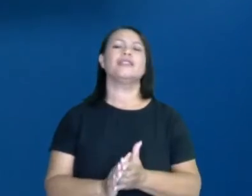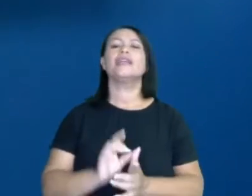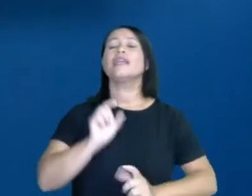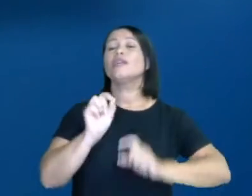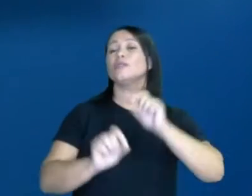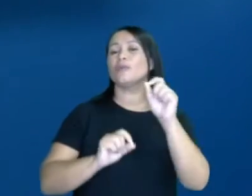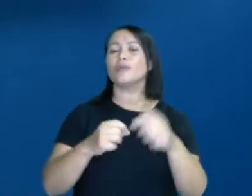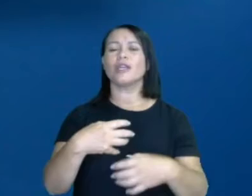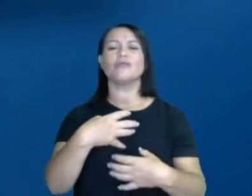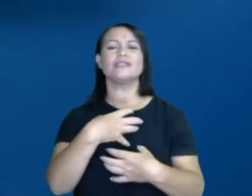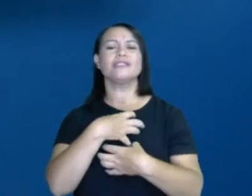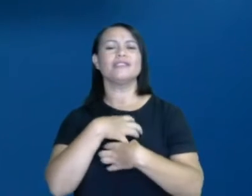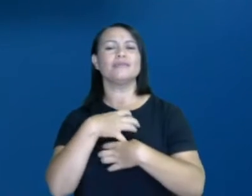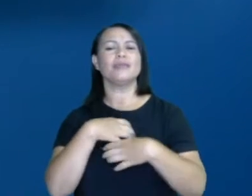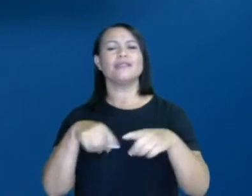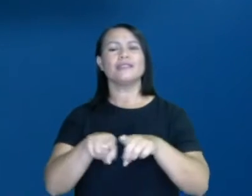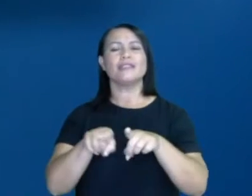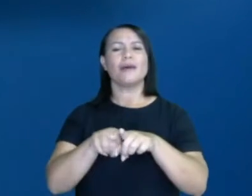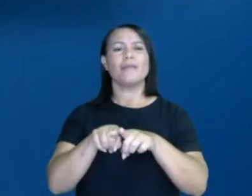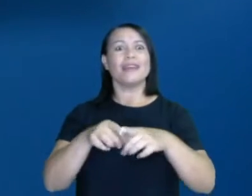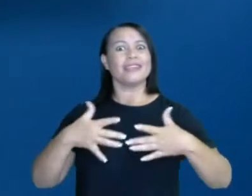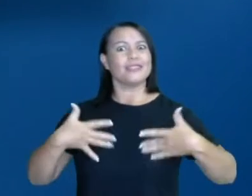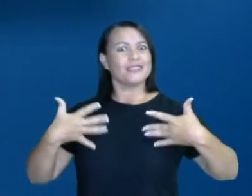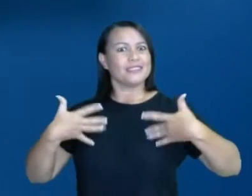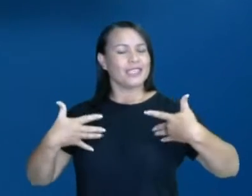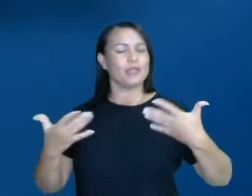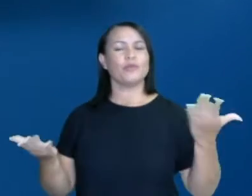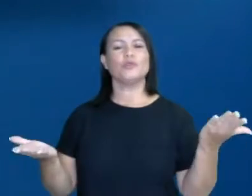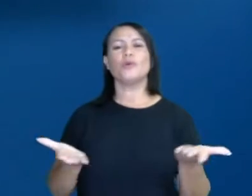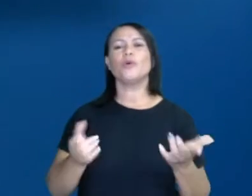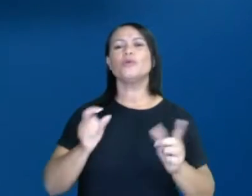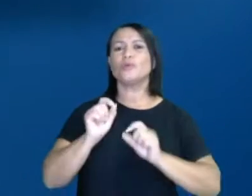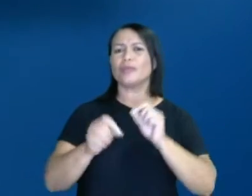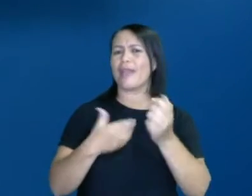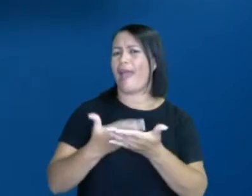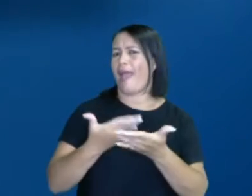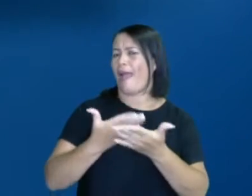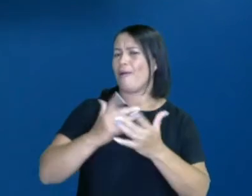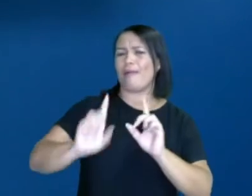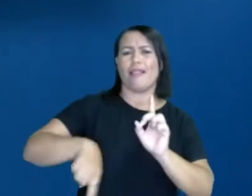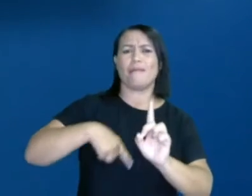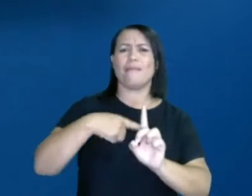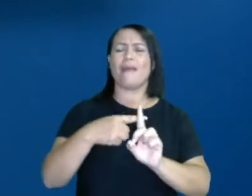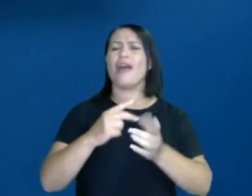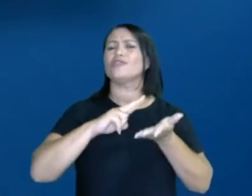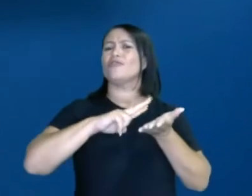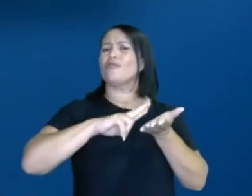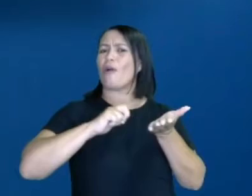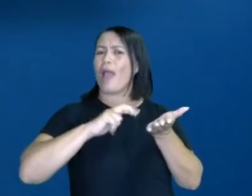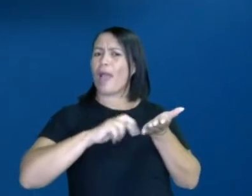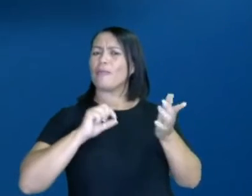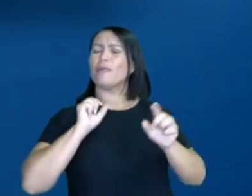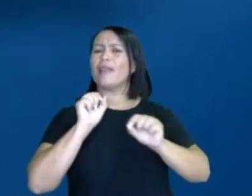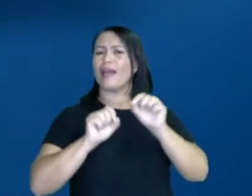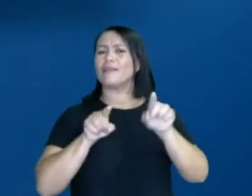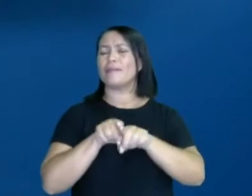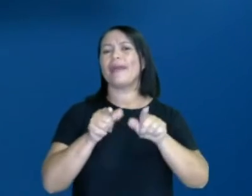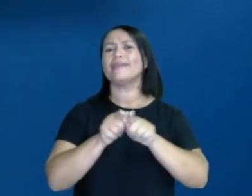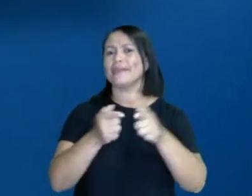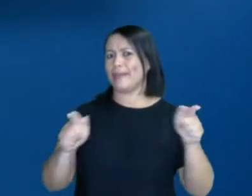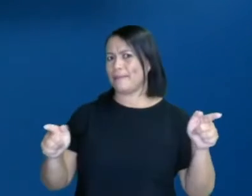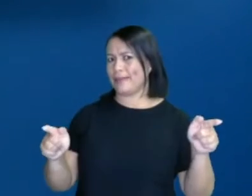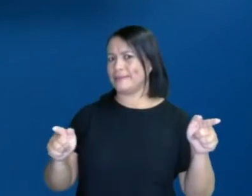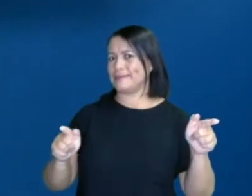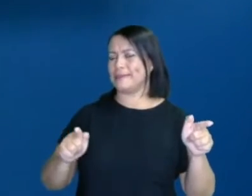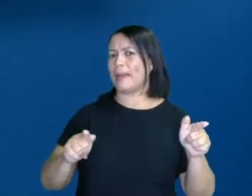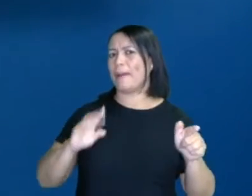que é sobre sentimentos e estados de ânimo. Hoje a aula é muito mais de vocabulário do que de gramática. A